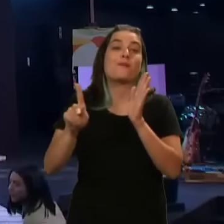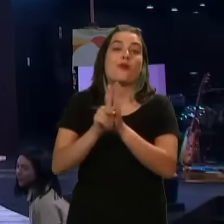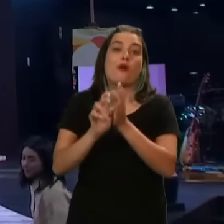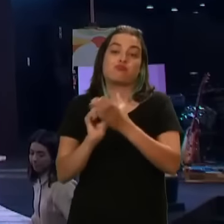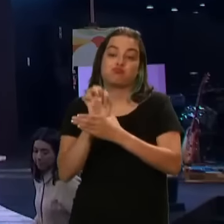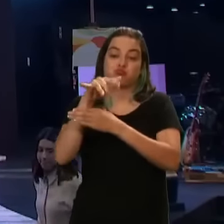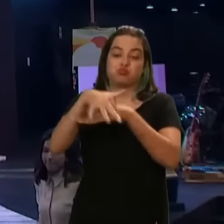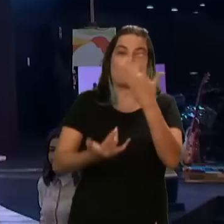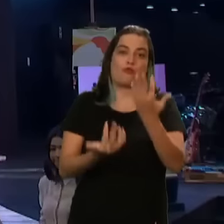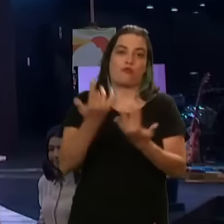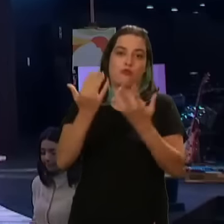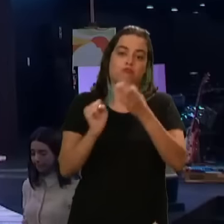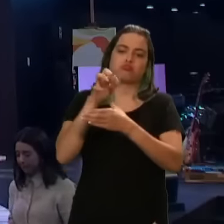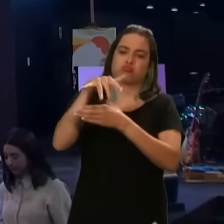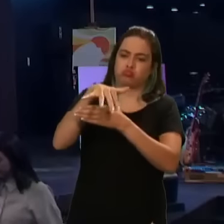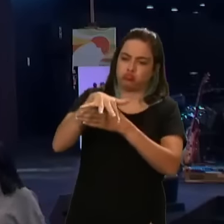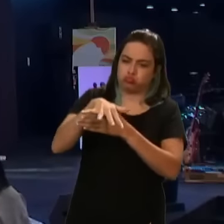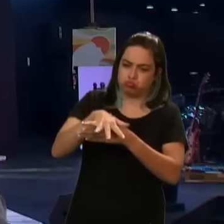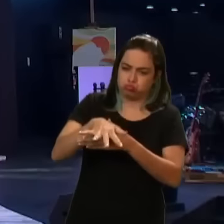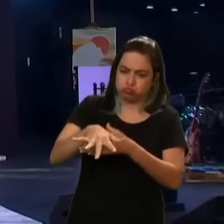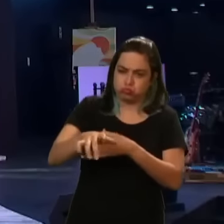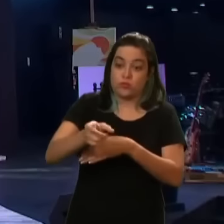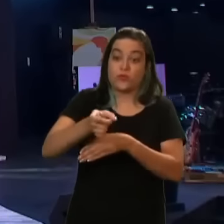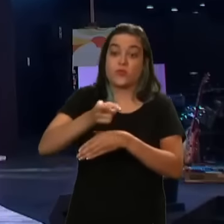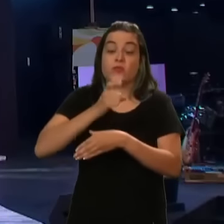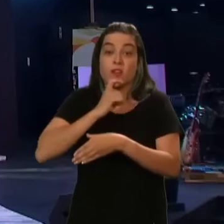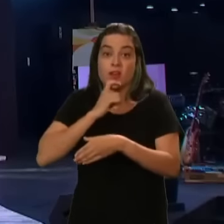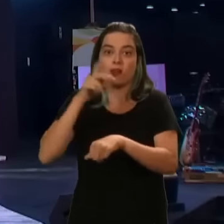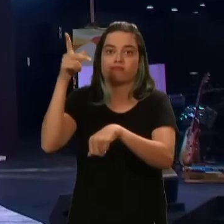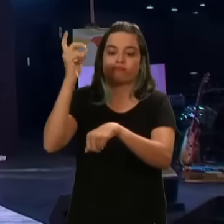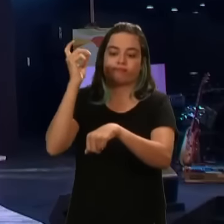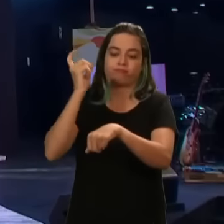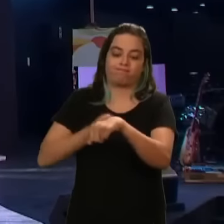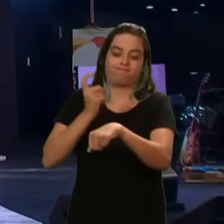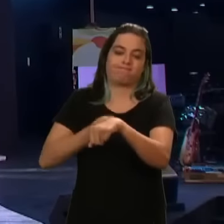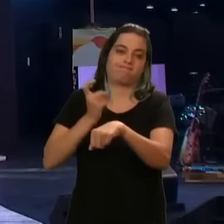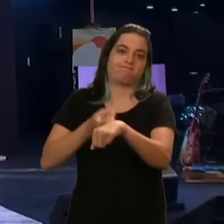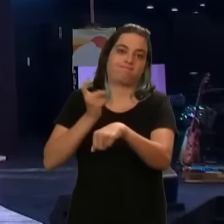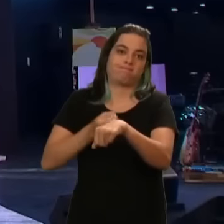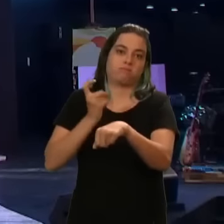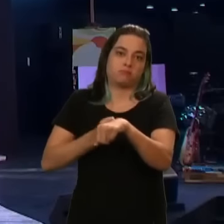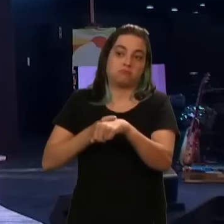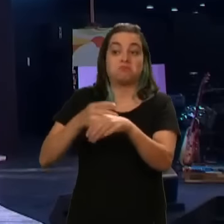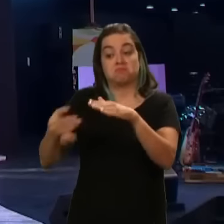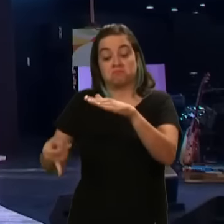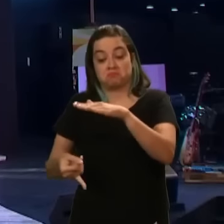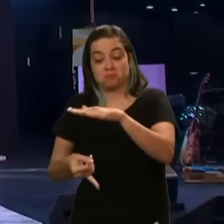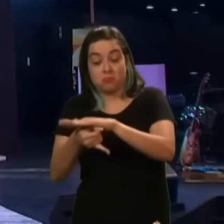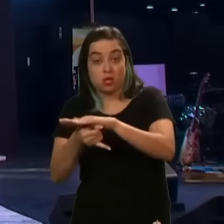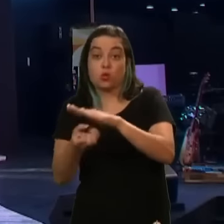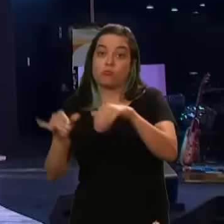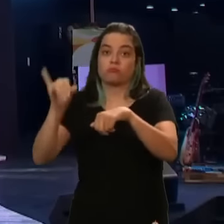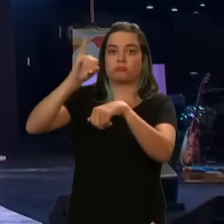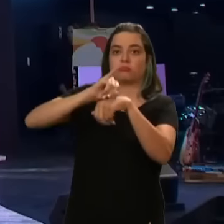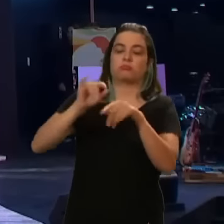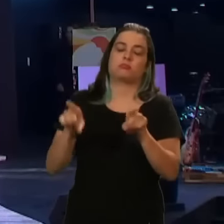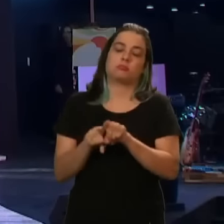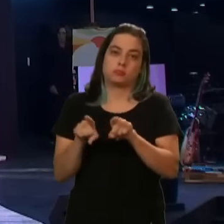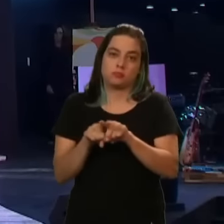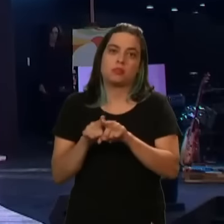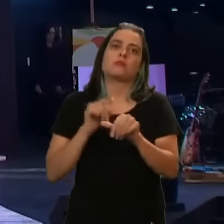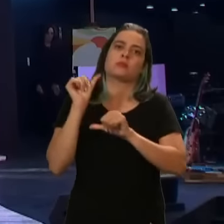vulcânicas que resfriam e se solidificam, tanto no interior quanto na superfície da Terra. E ao longo de muitos anos,